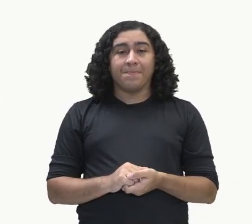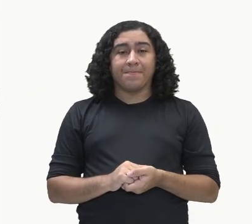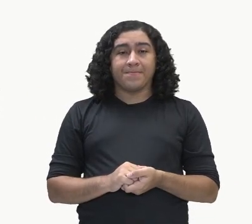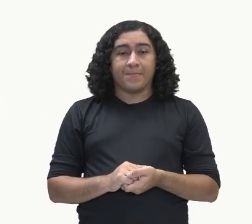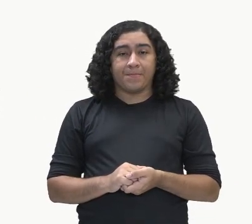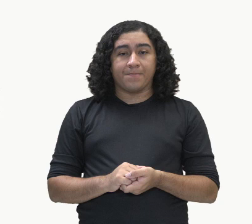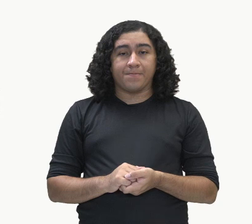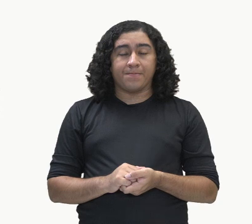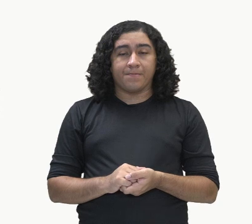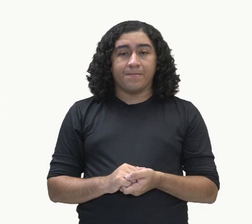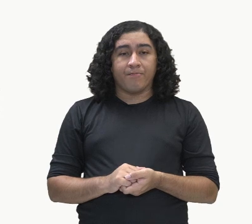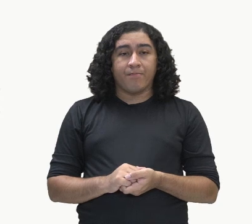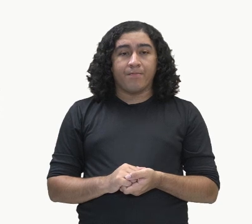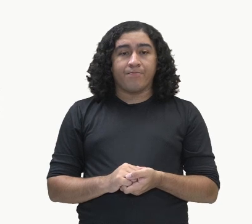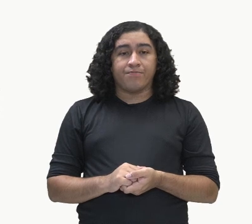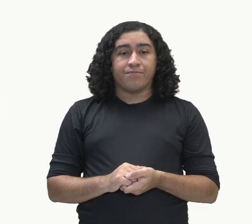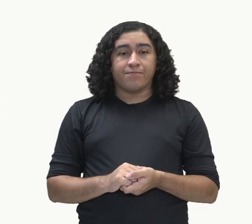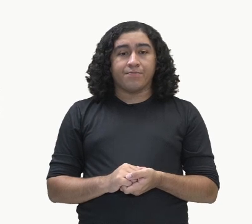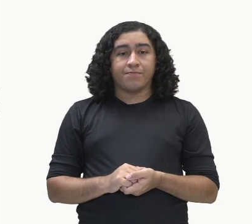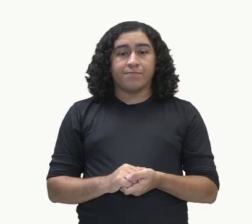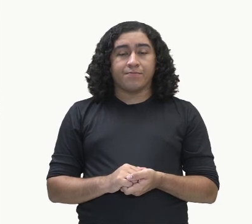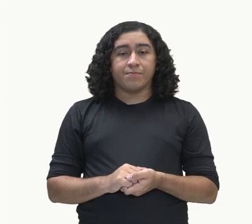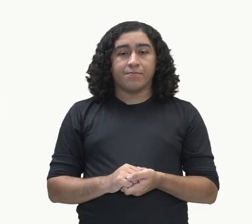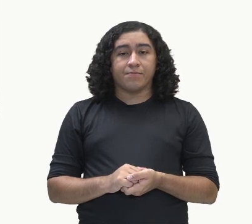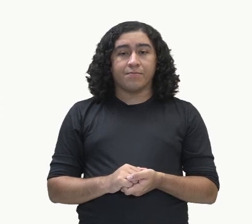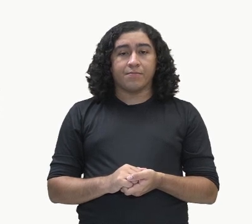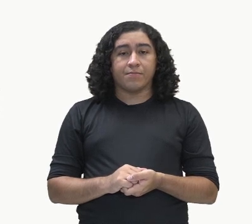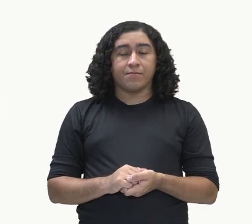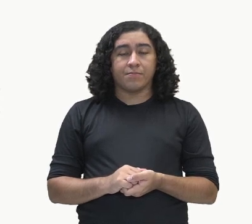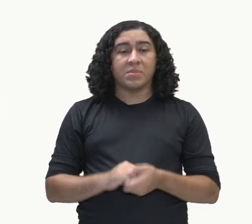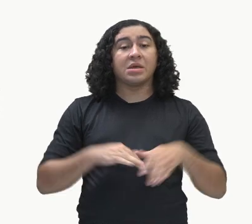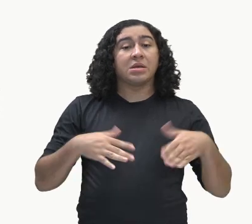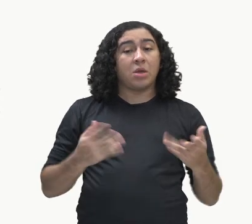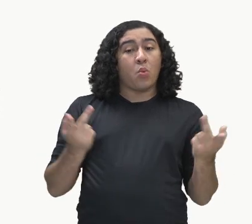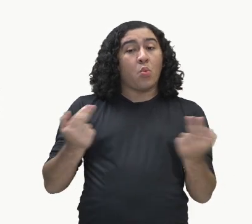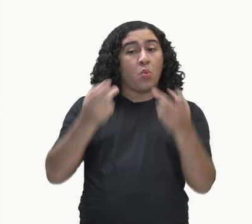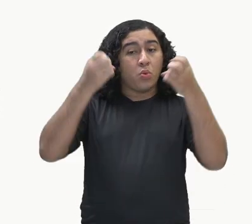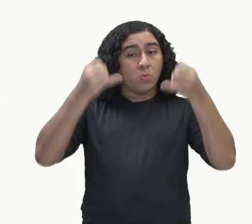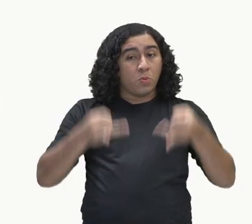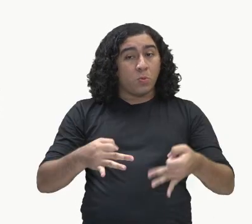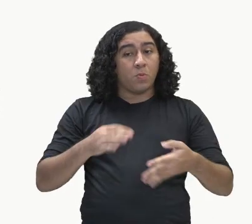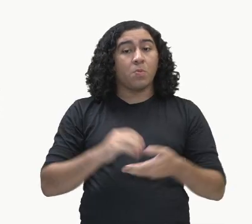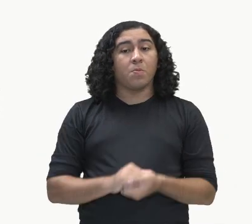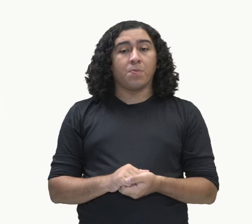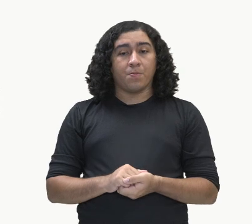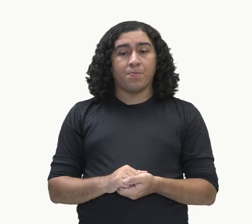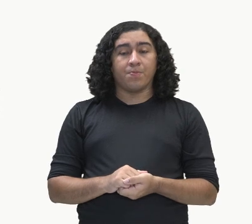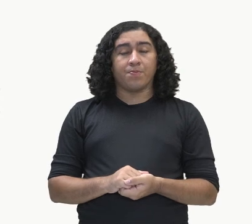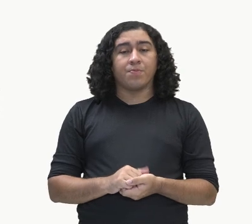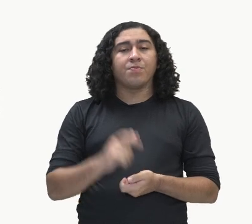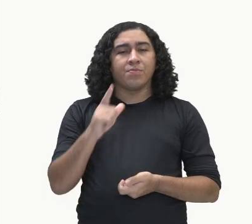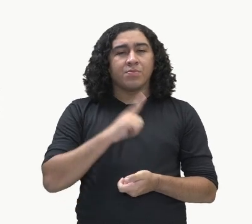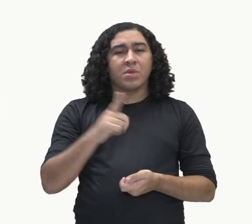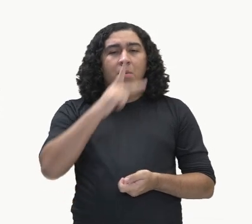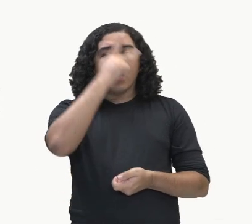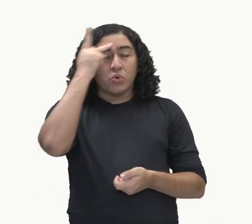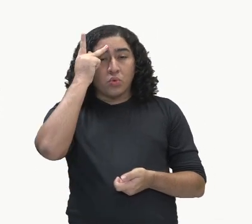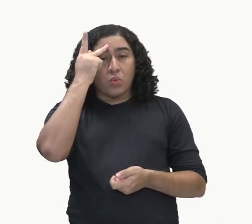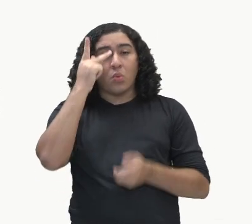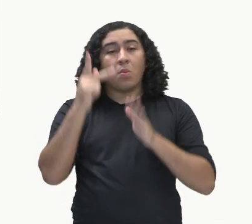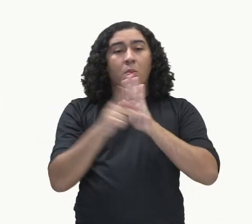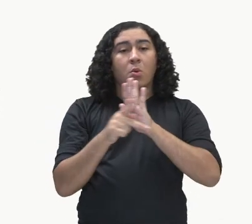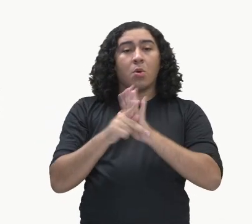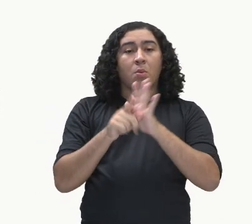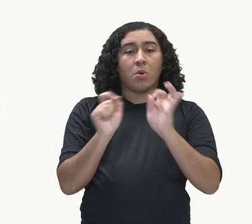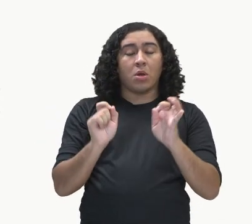country. Então, não é uma lista definitiva, como ele acabou de falar. There are many more people from outside of these groups.